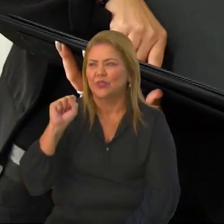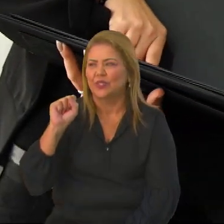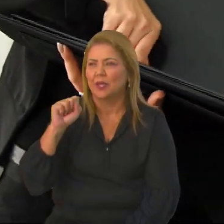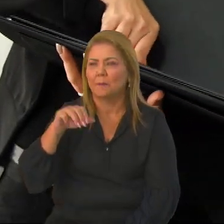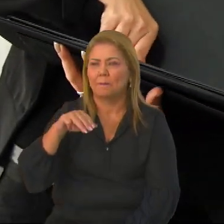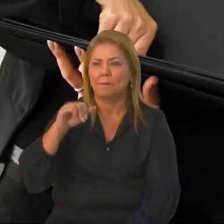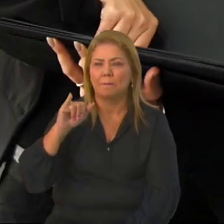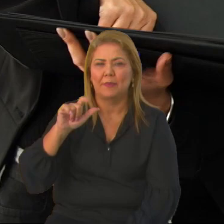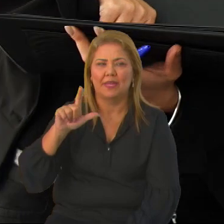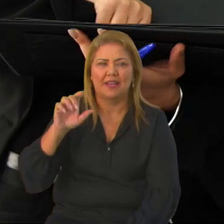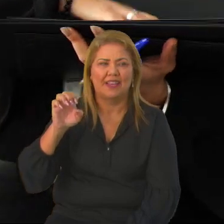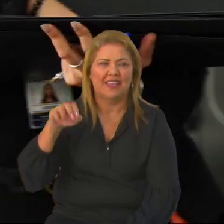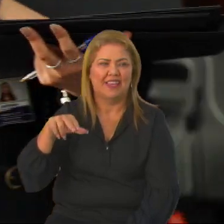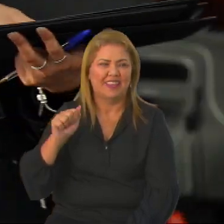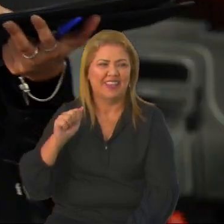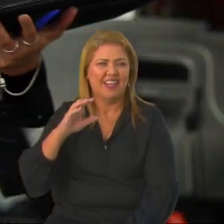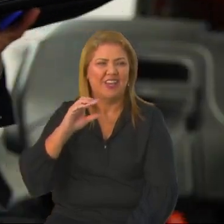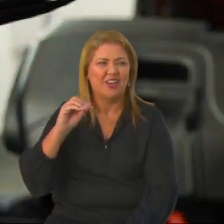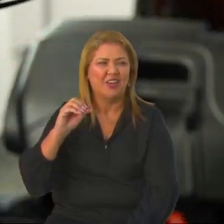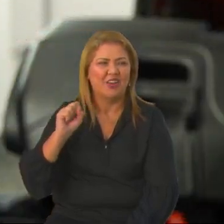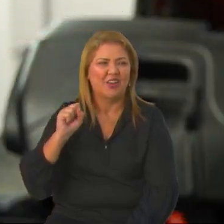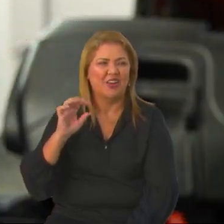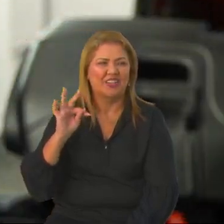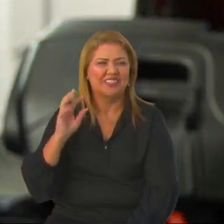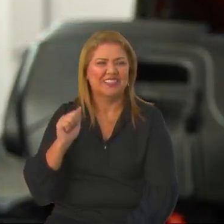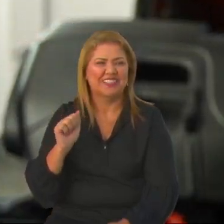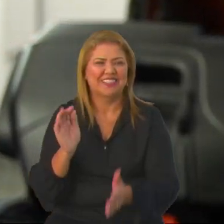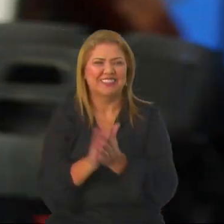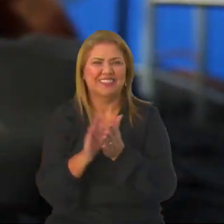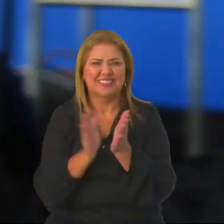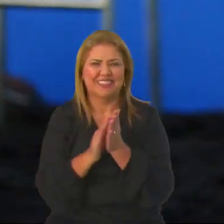Milena Costa. Ah!